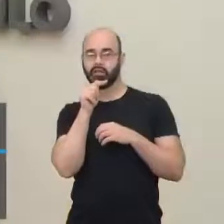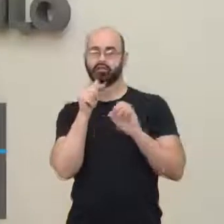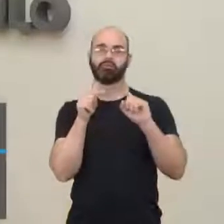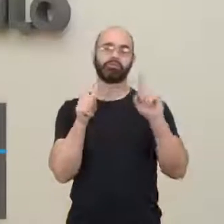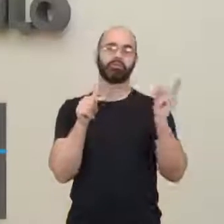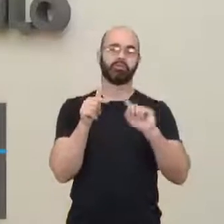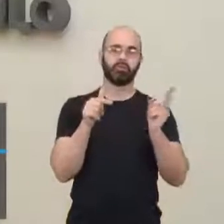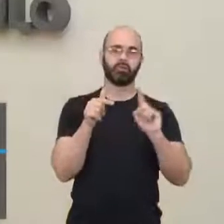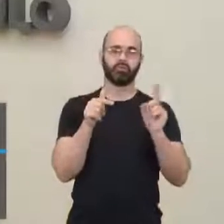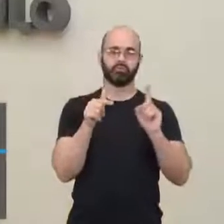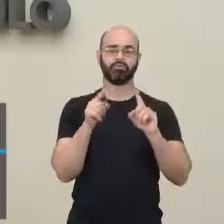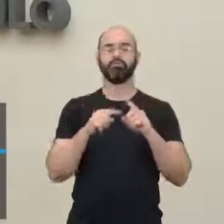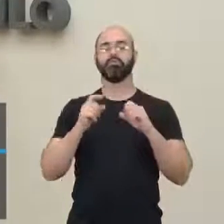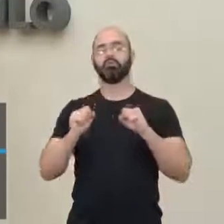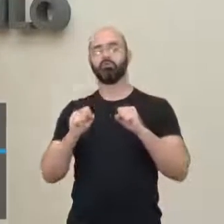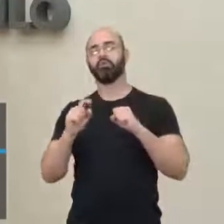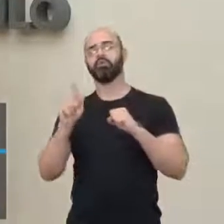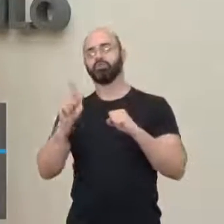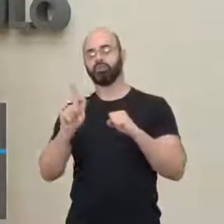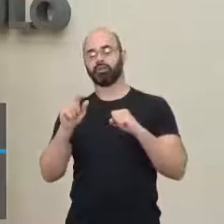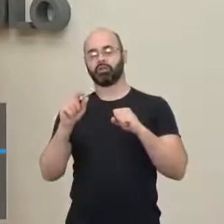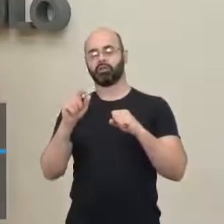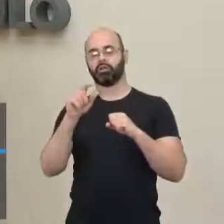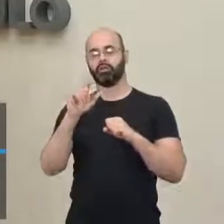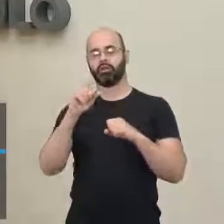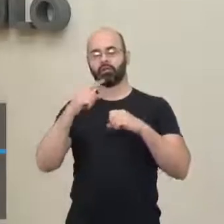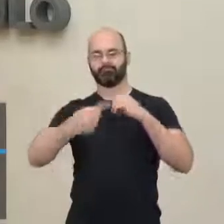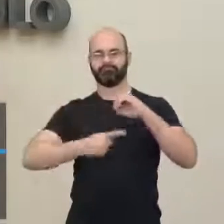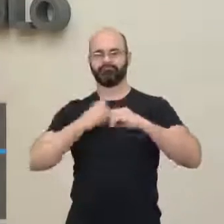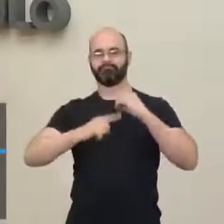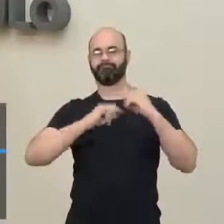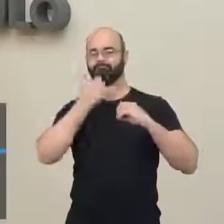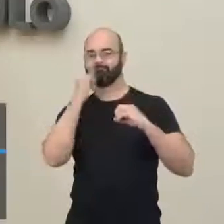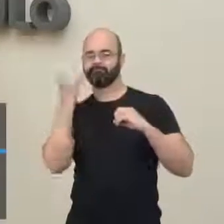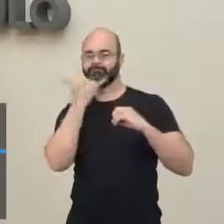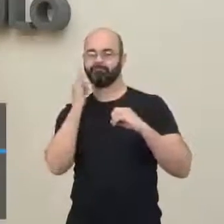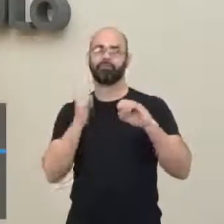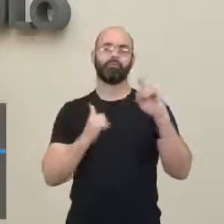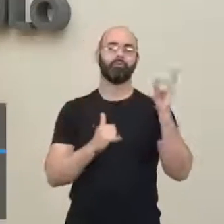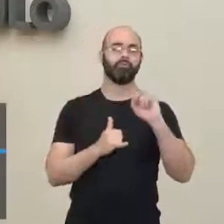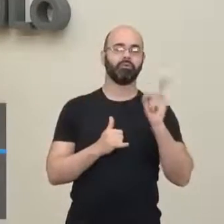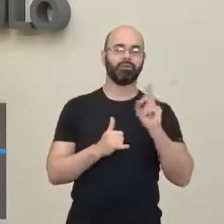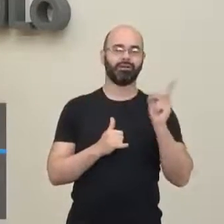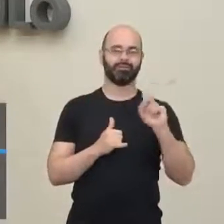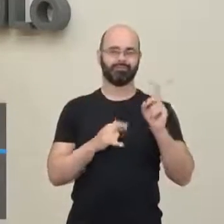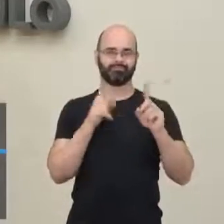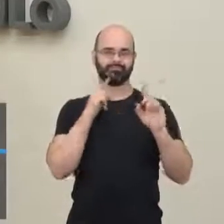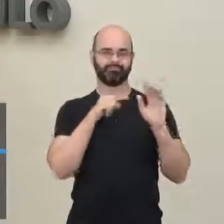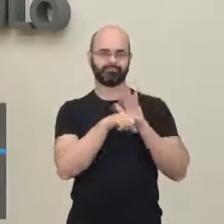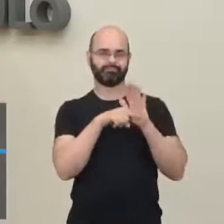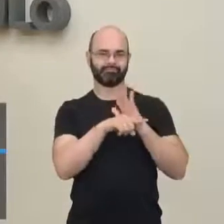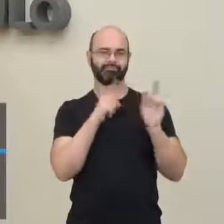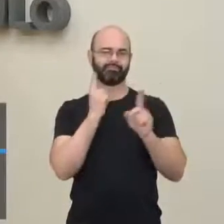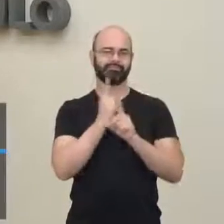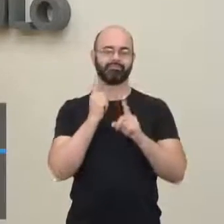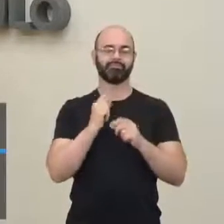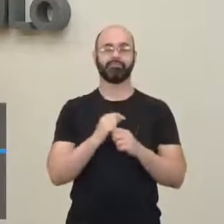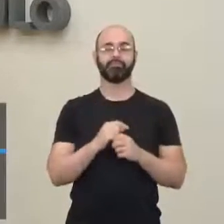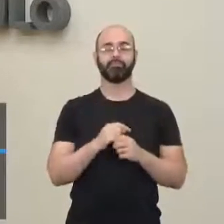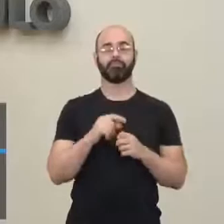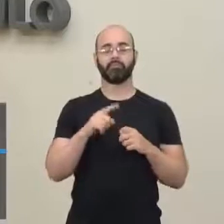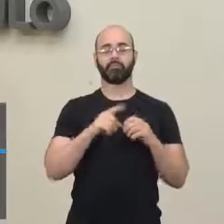o Joel falou é interessante porque é um estudo e a gente acaba estudando isso nas camadas internas do planeta, que são o que nós chamamos